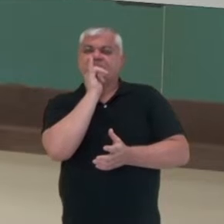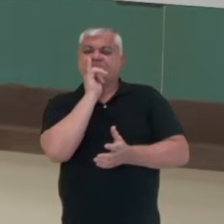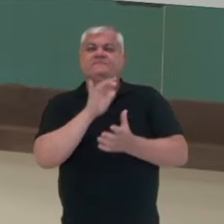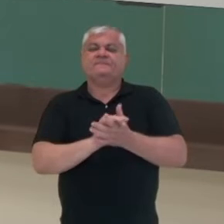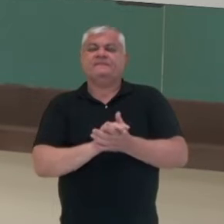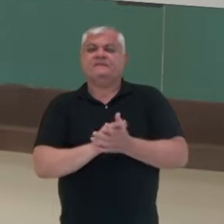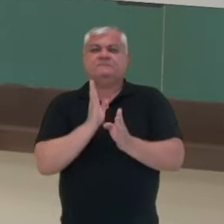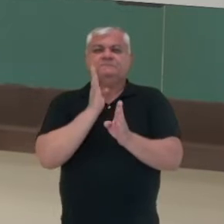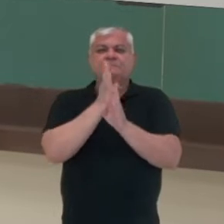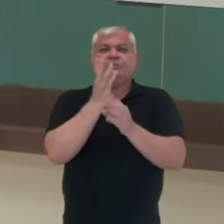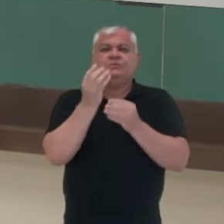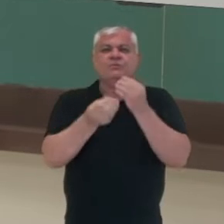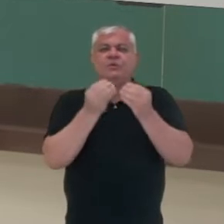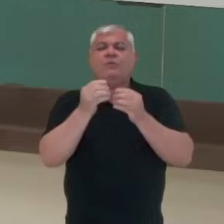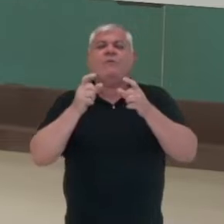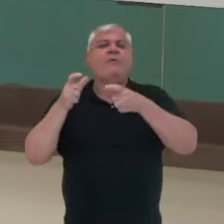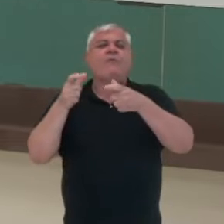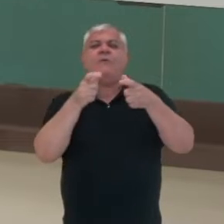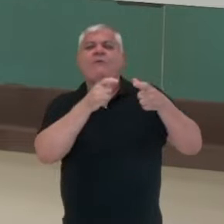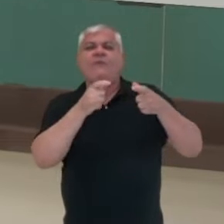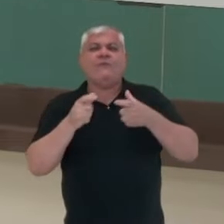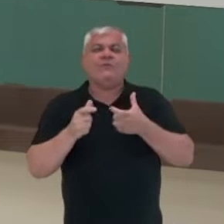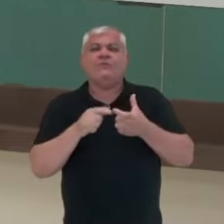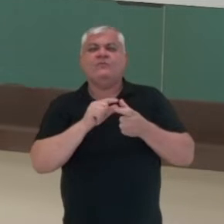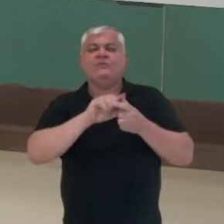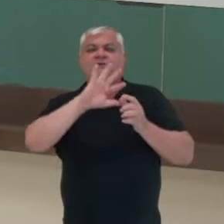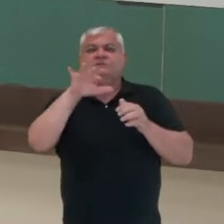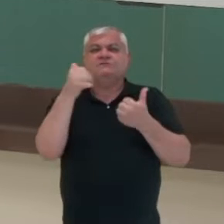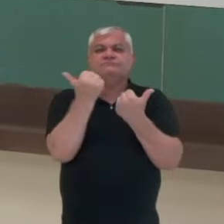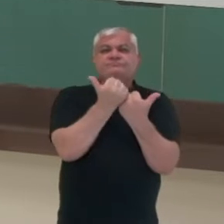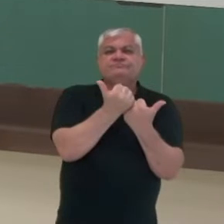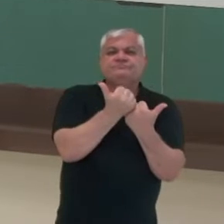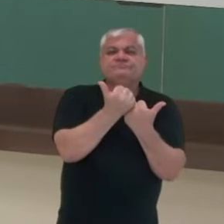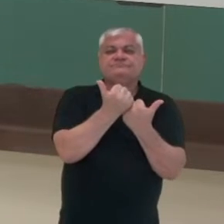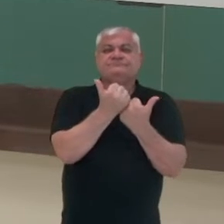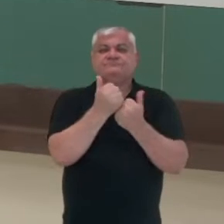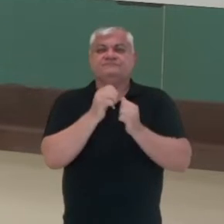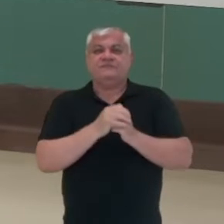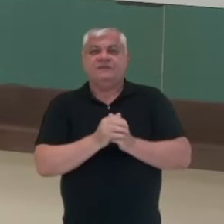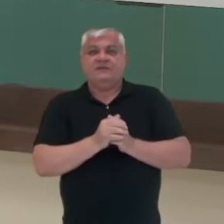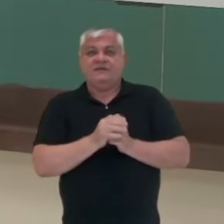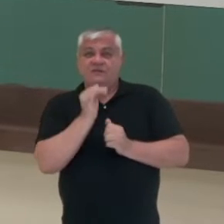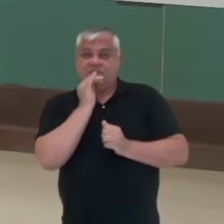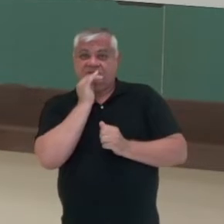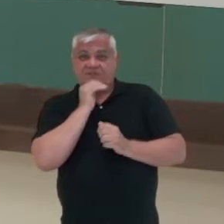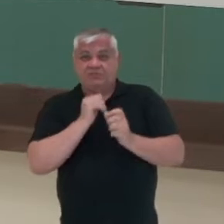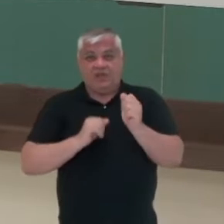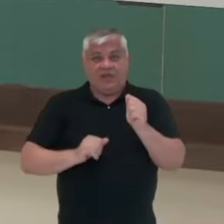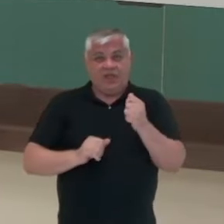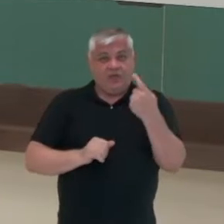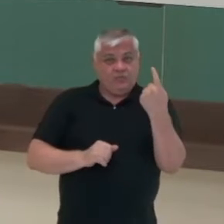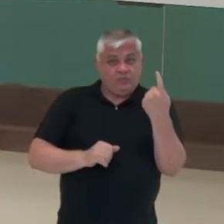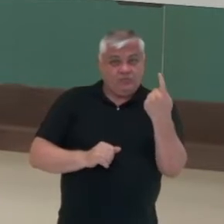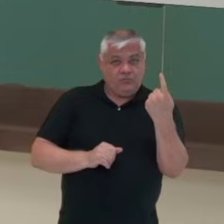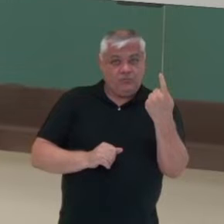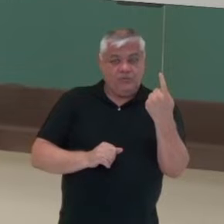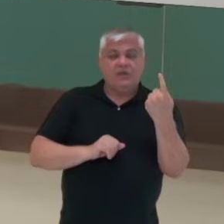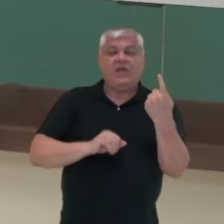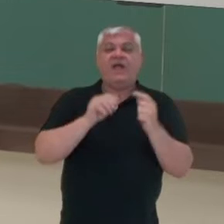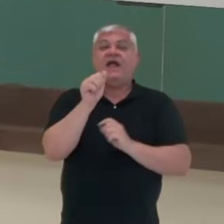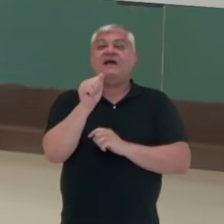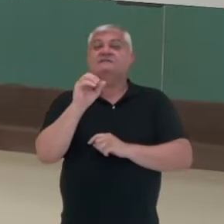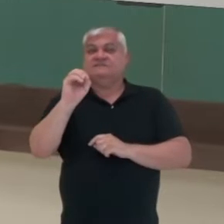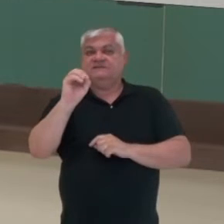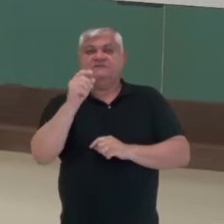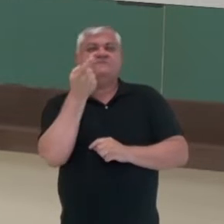gente identificar aonde que nós vamos substituir, em vez de falarmos A1, colocaremos